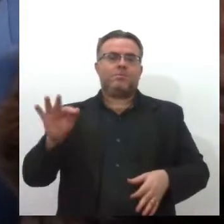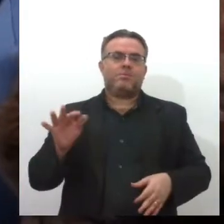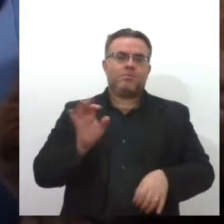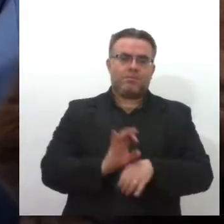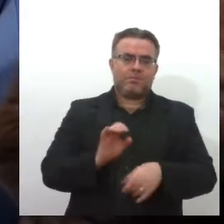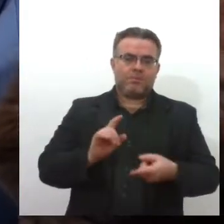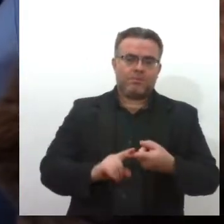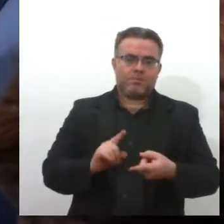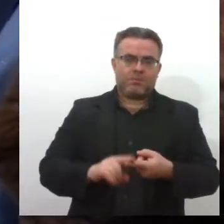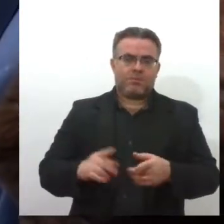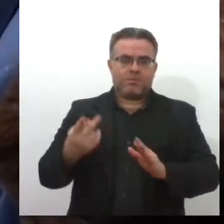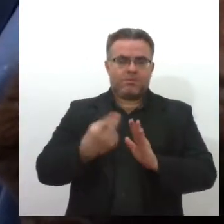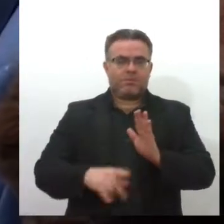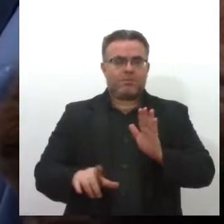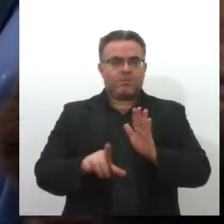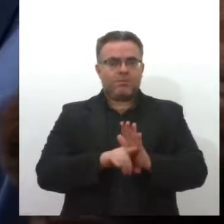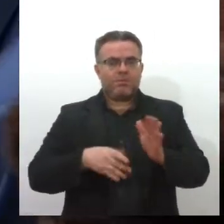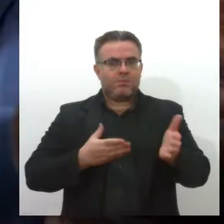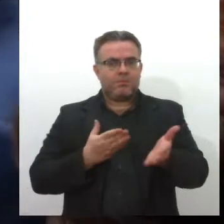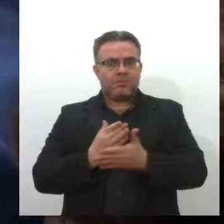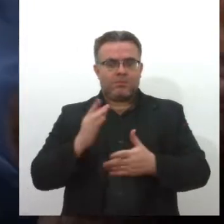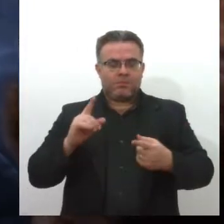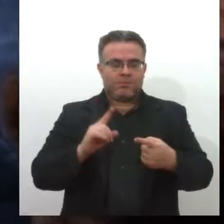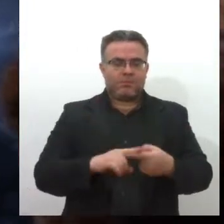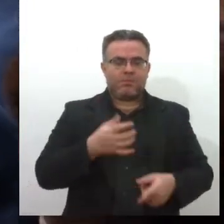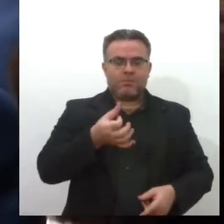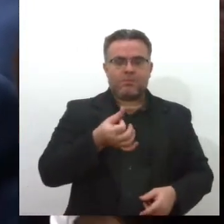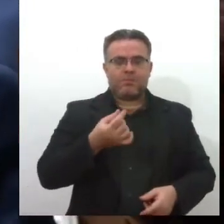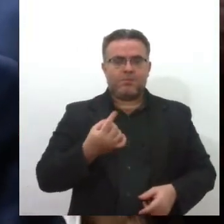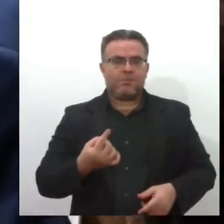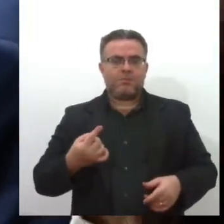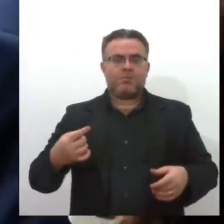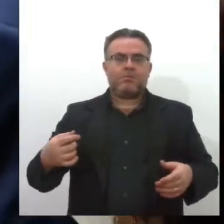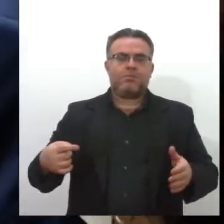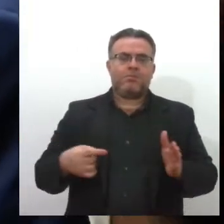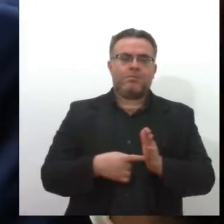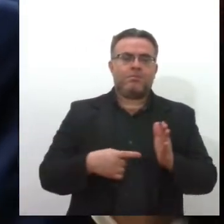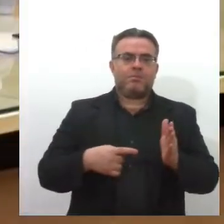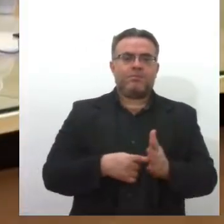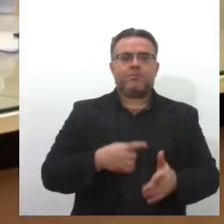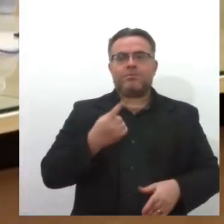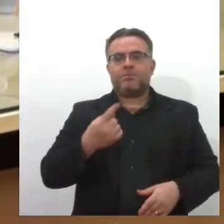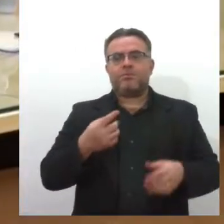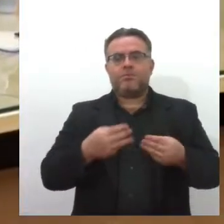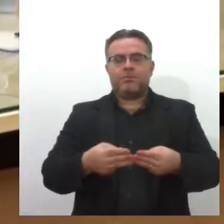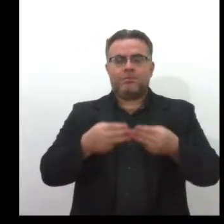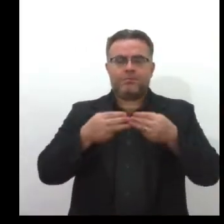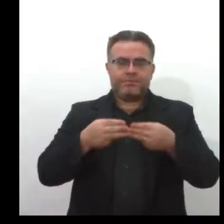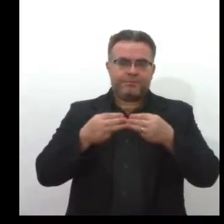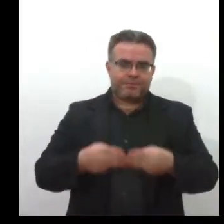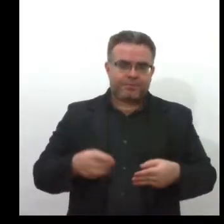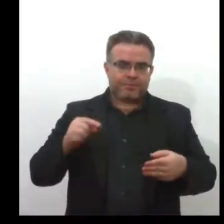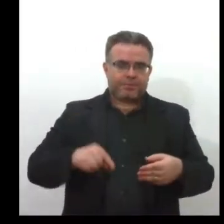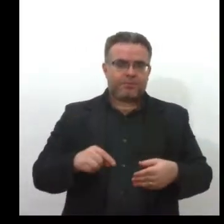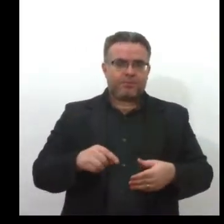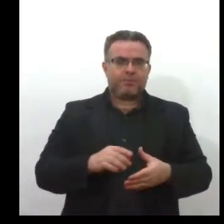dos projetos de lei, foram aprovadas 61 indicações e uma moção durante a sessão desta quarta-feira.